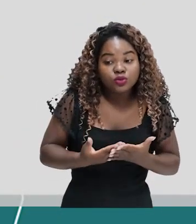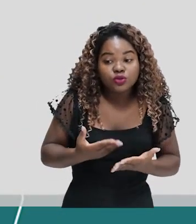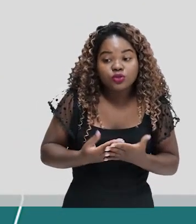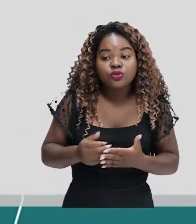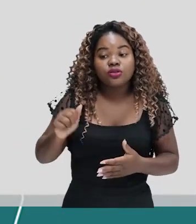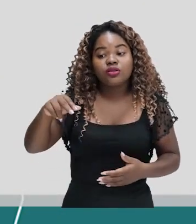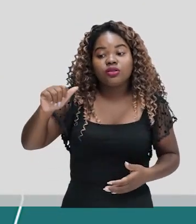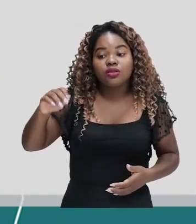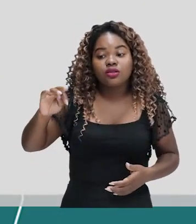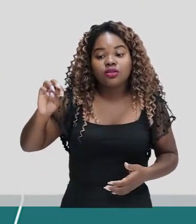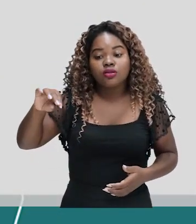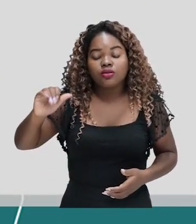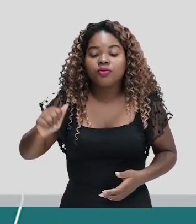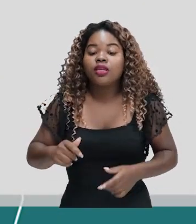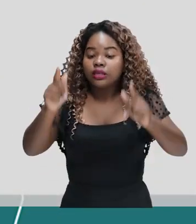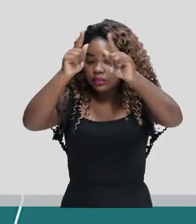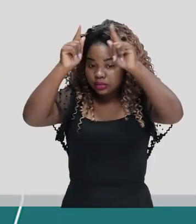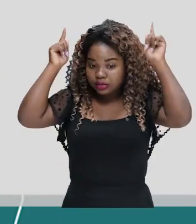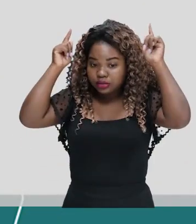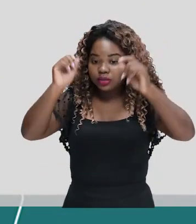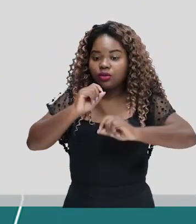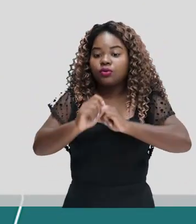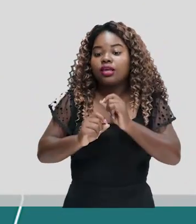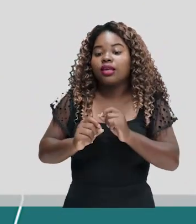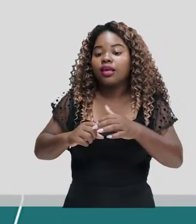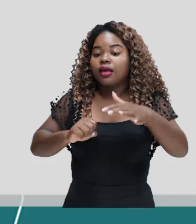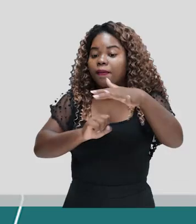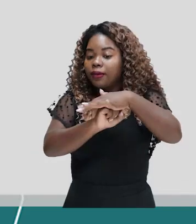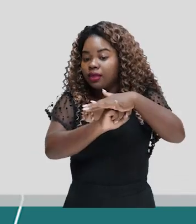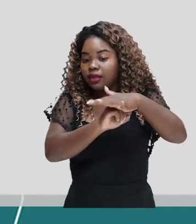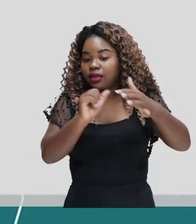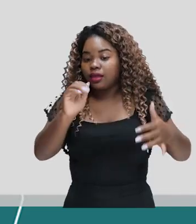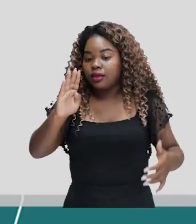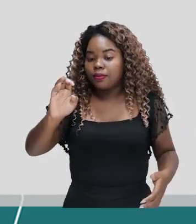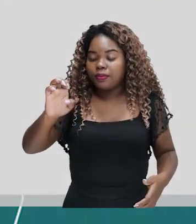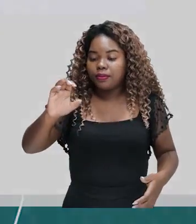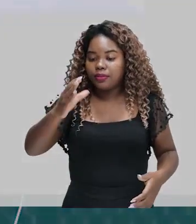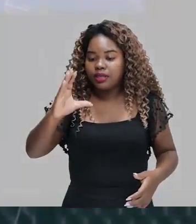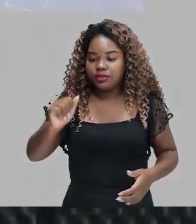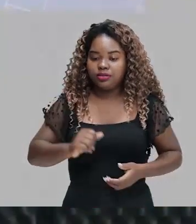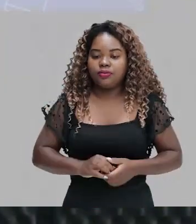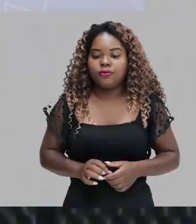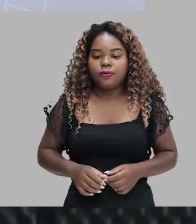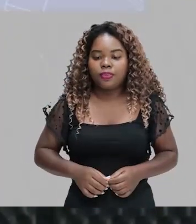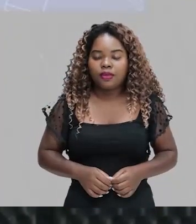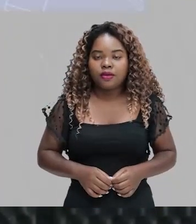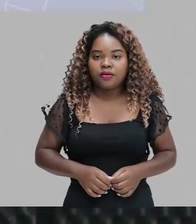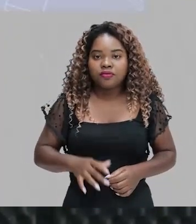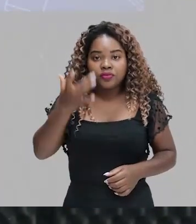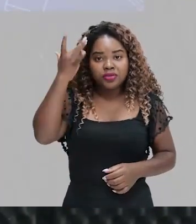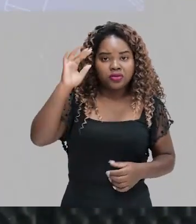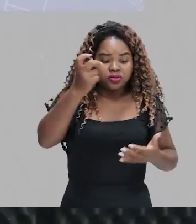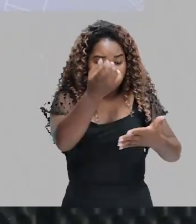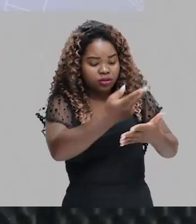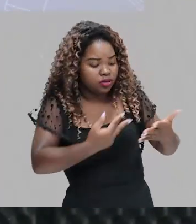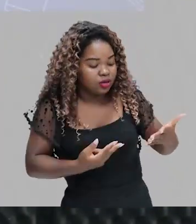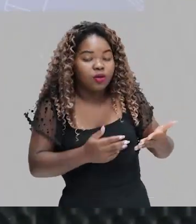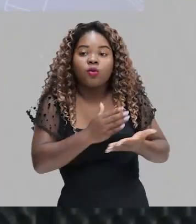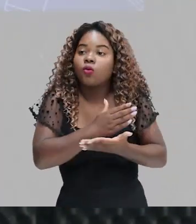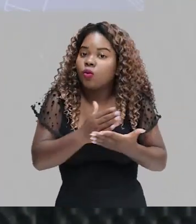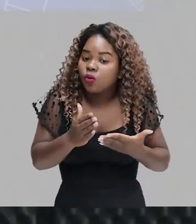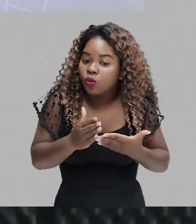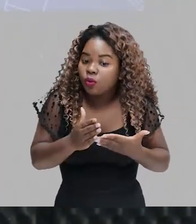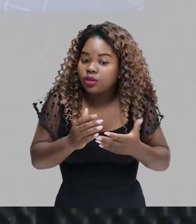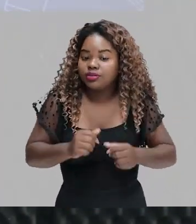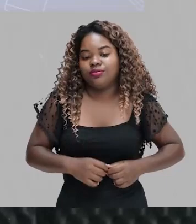aqui para vocês. Isso aqui na Grécia era chamado de cabeças. 1, 2, 3, 4, 5, 6, 7. Não sei desenhar? Começa disso aqui, do